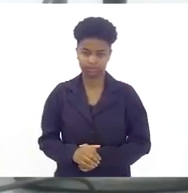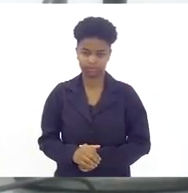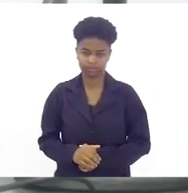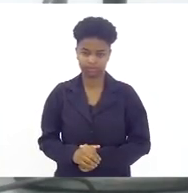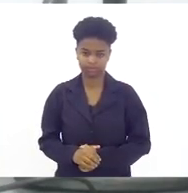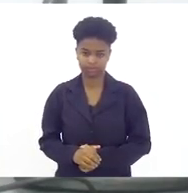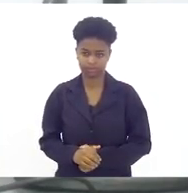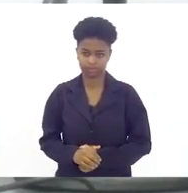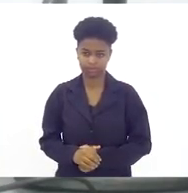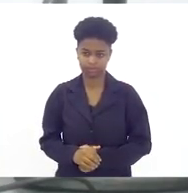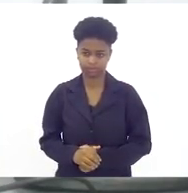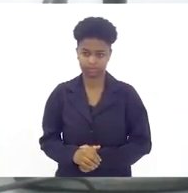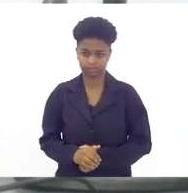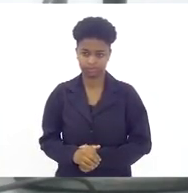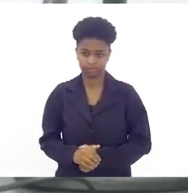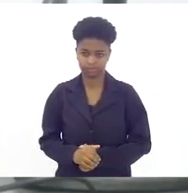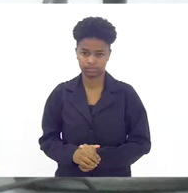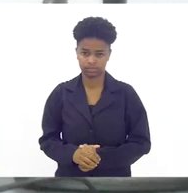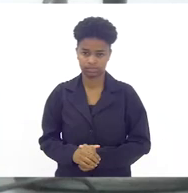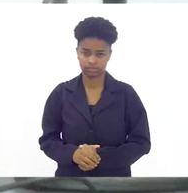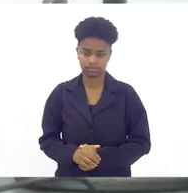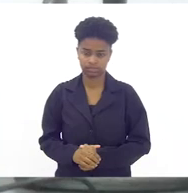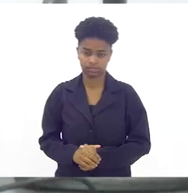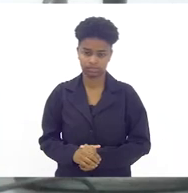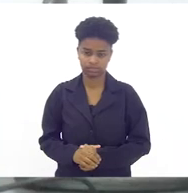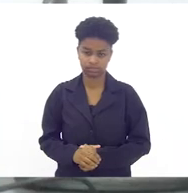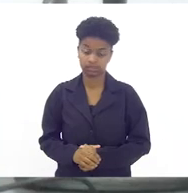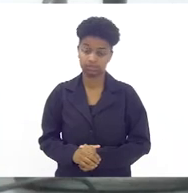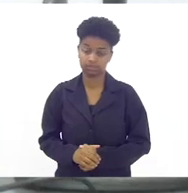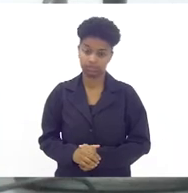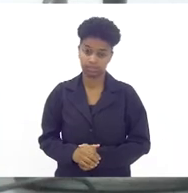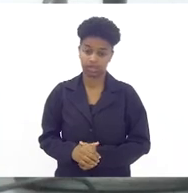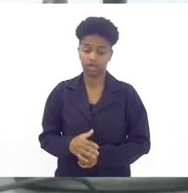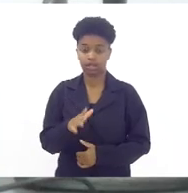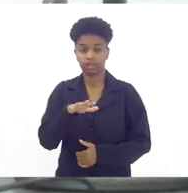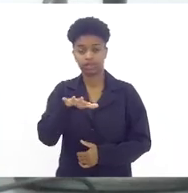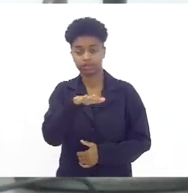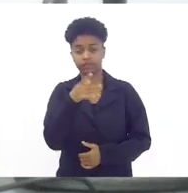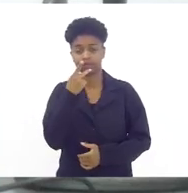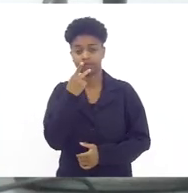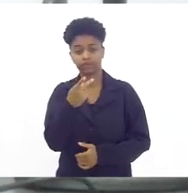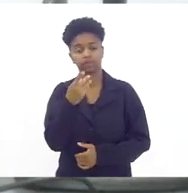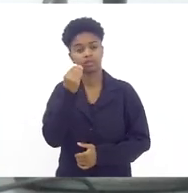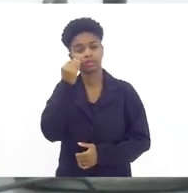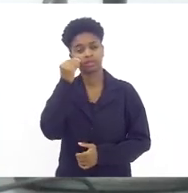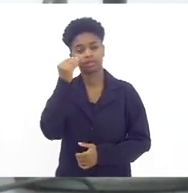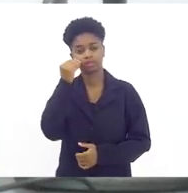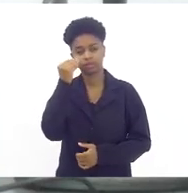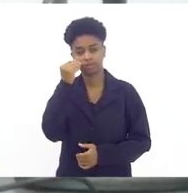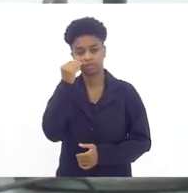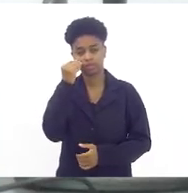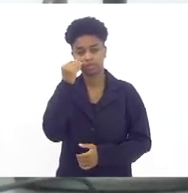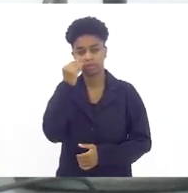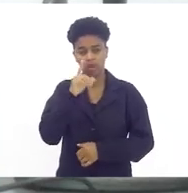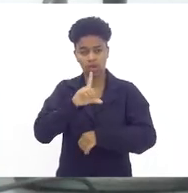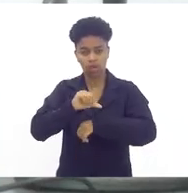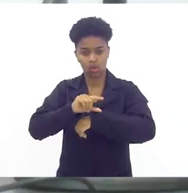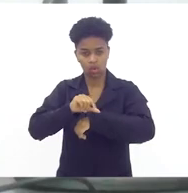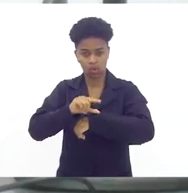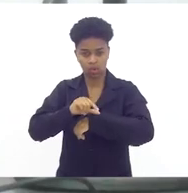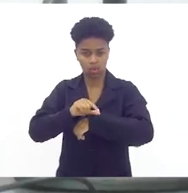foram muitos eles dizem que tem tentado fazer essa essa reposição de horas